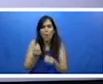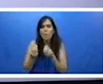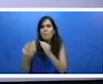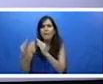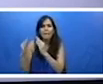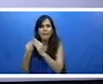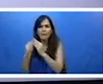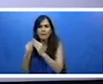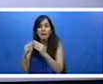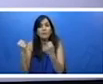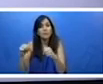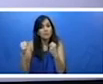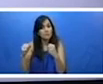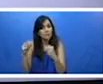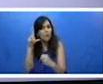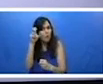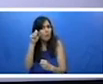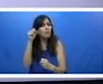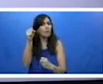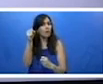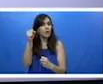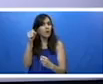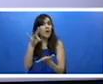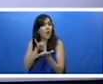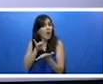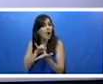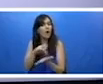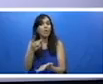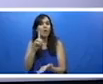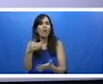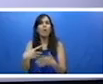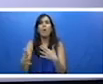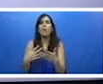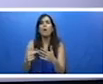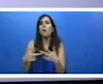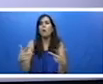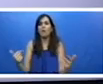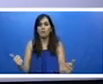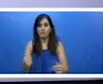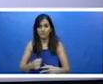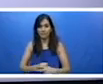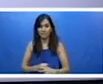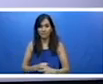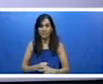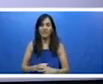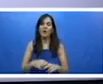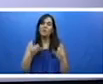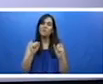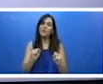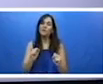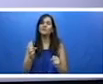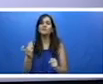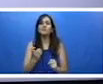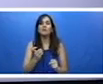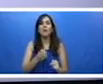plausíveis, ok? Não pode ser qualquer argumento. Apresentar aspectos positivos ou então